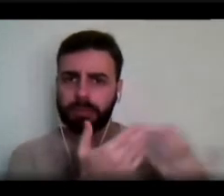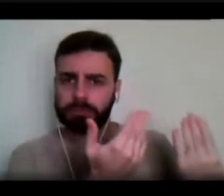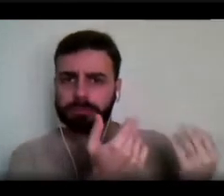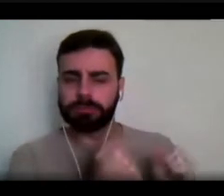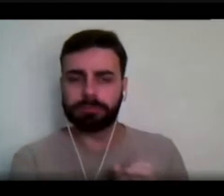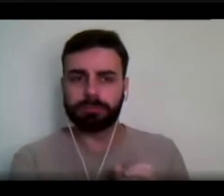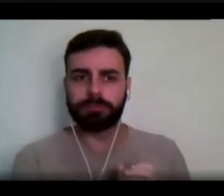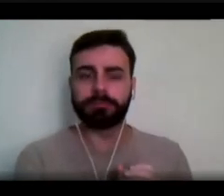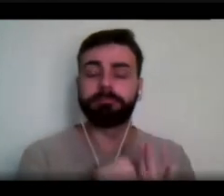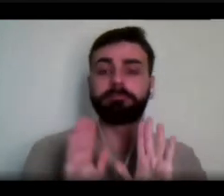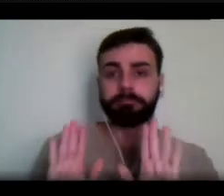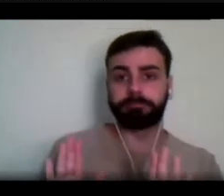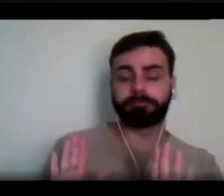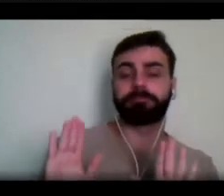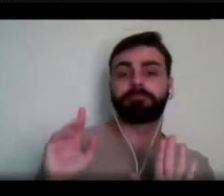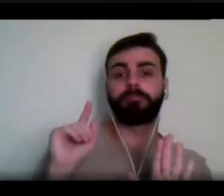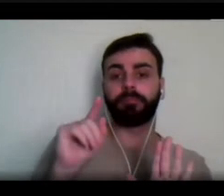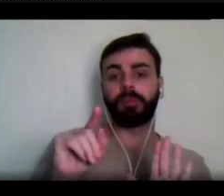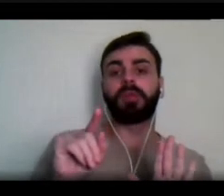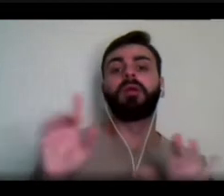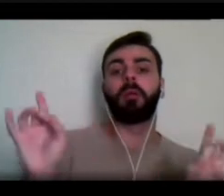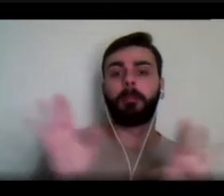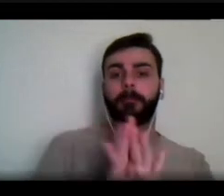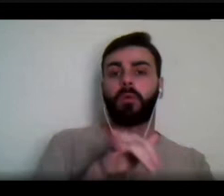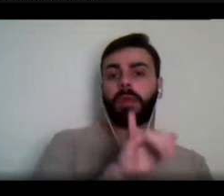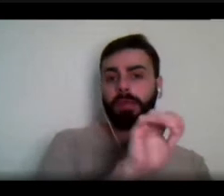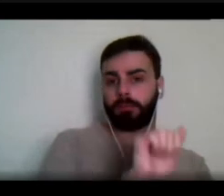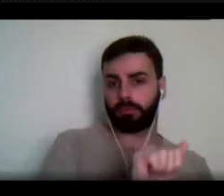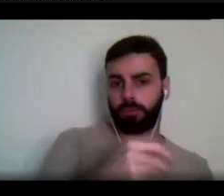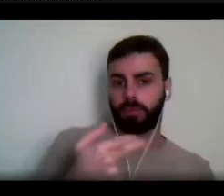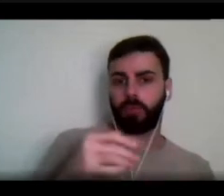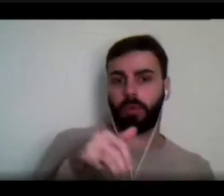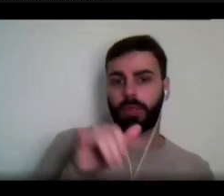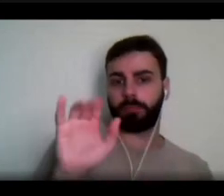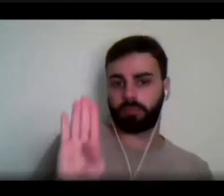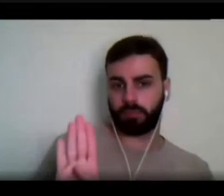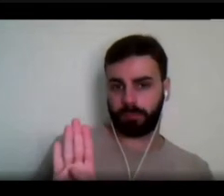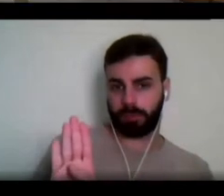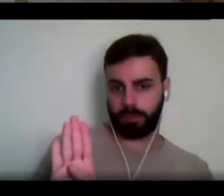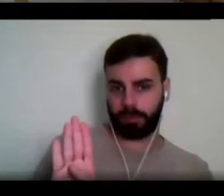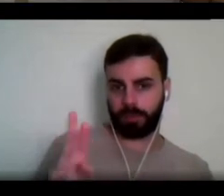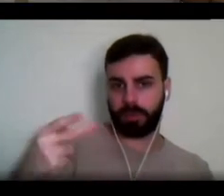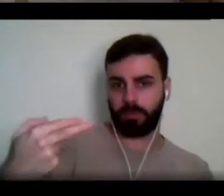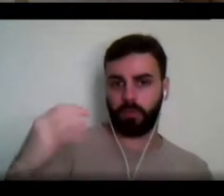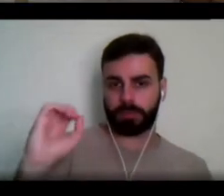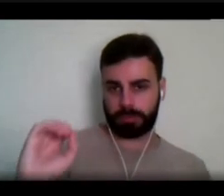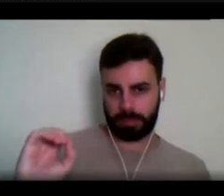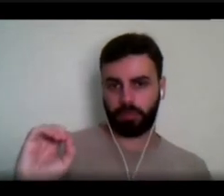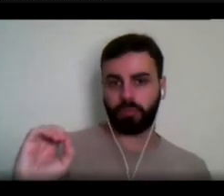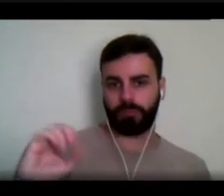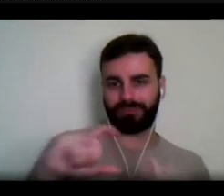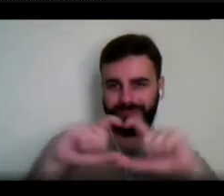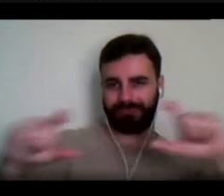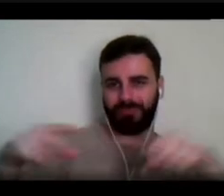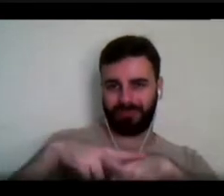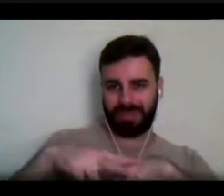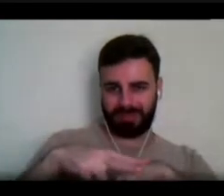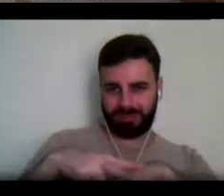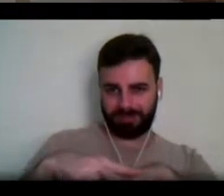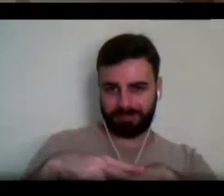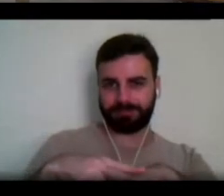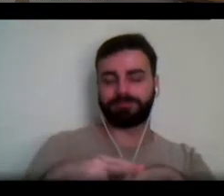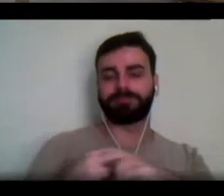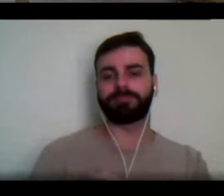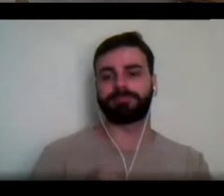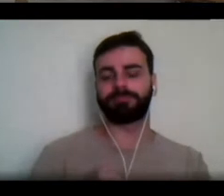Aí depois você igualou YA igual a YB igual a 0. Isso. Aí...